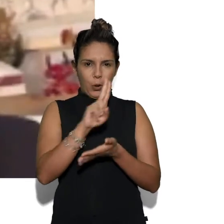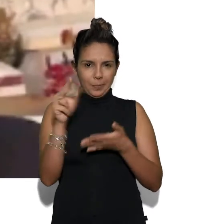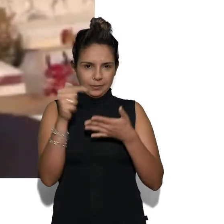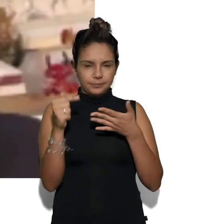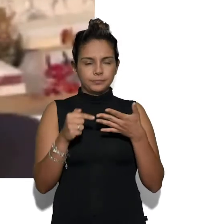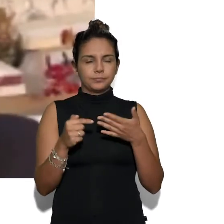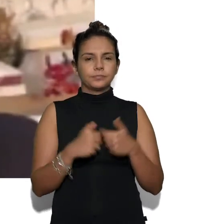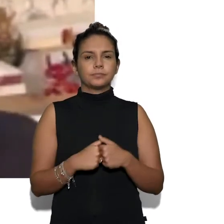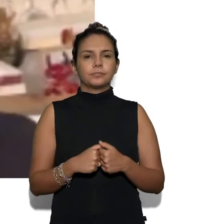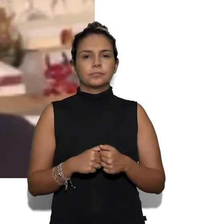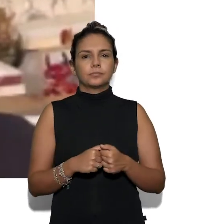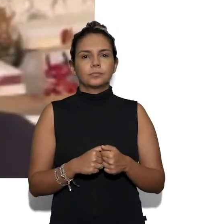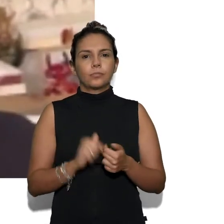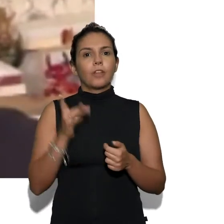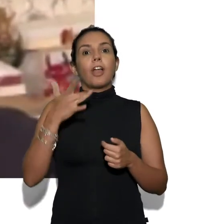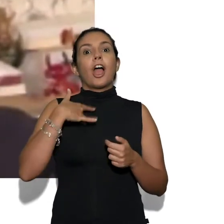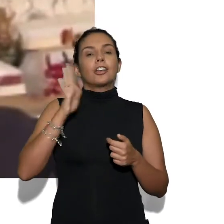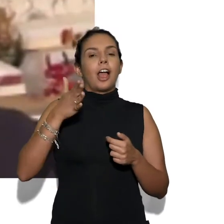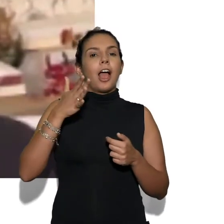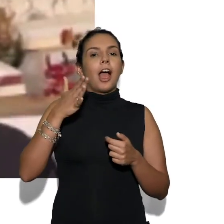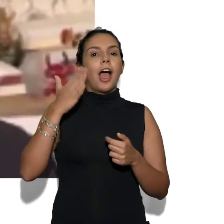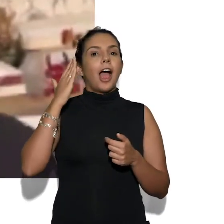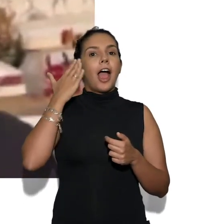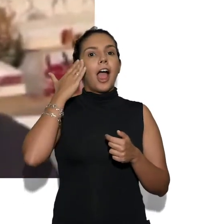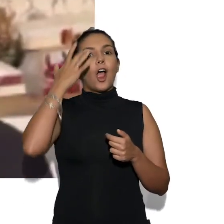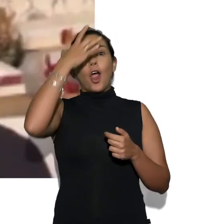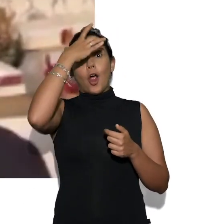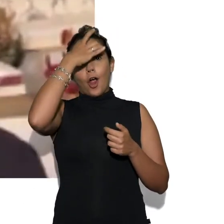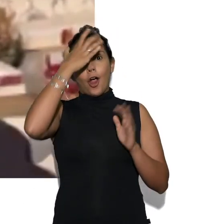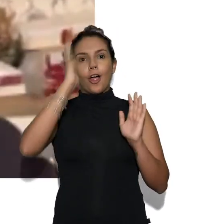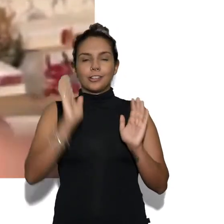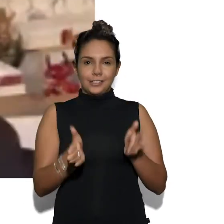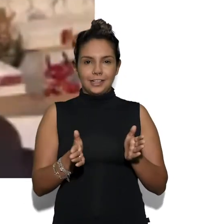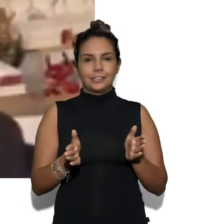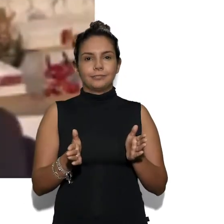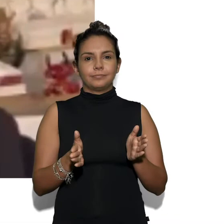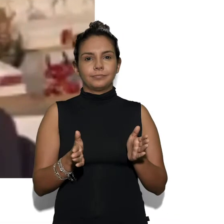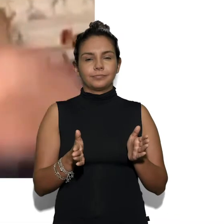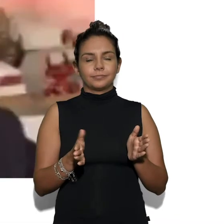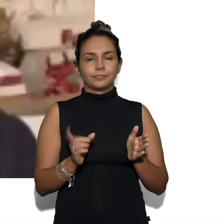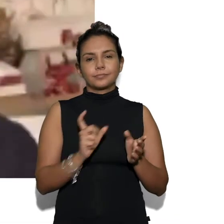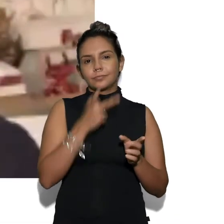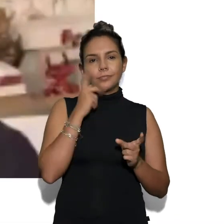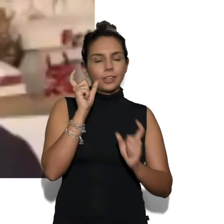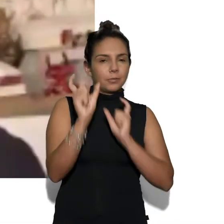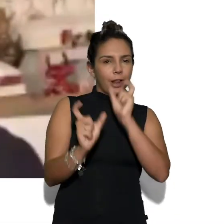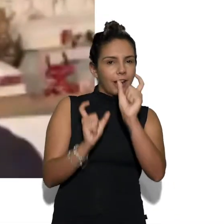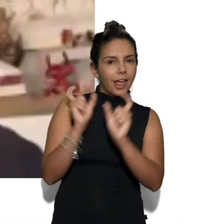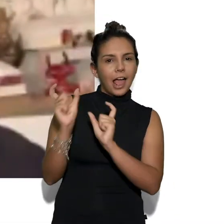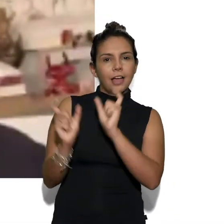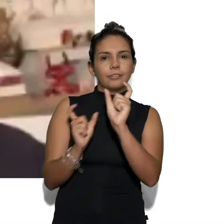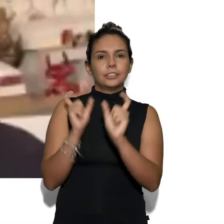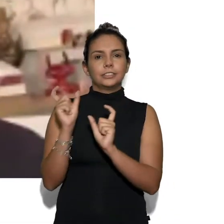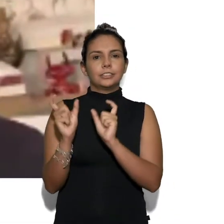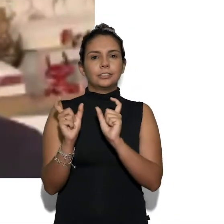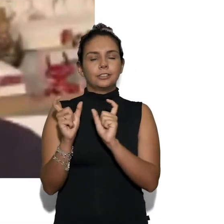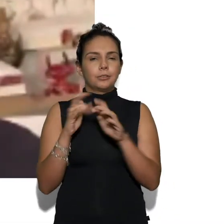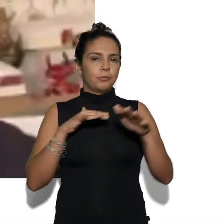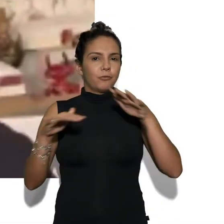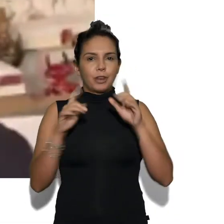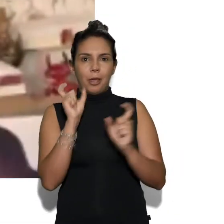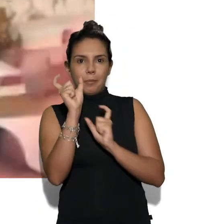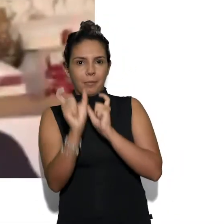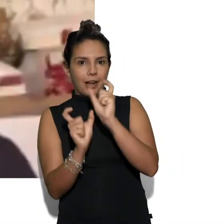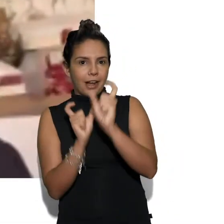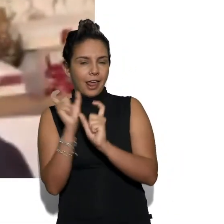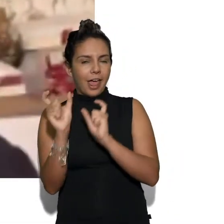num estado de consciência completamente distinto. Aí eu estava mesmo gerindo palavras, movimentando